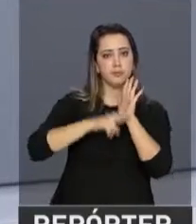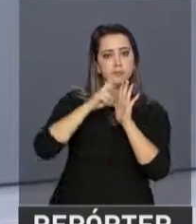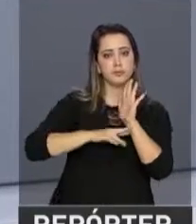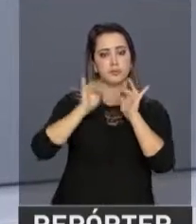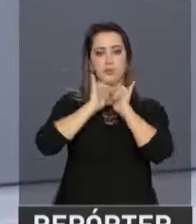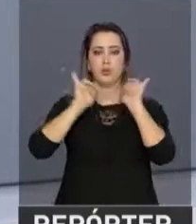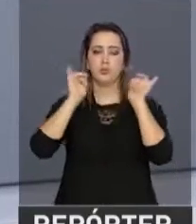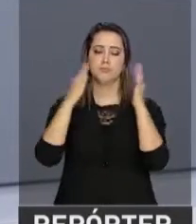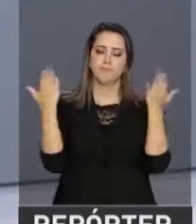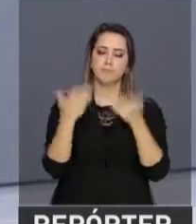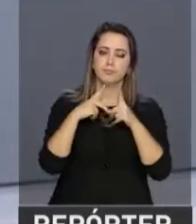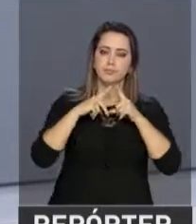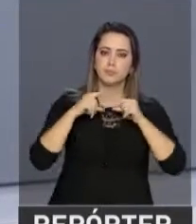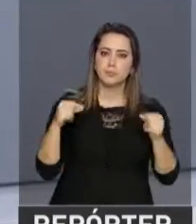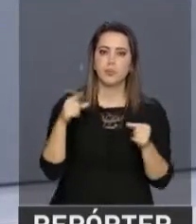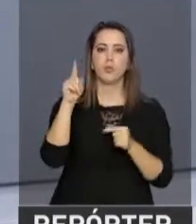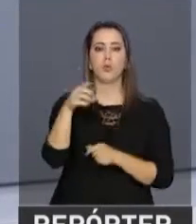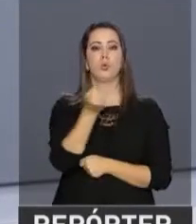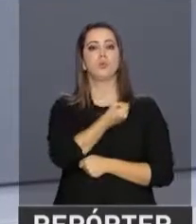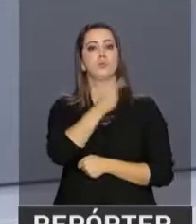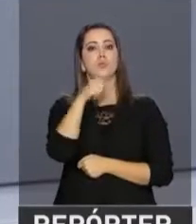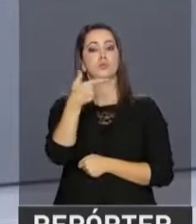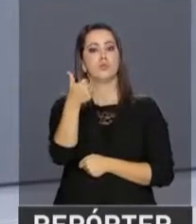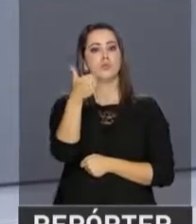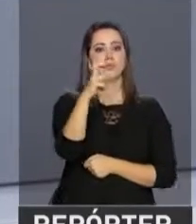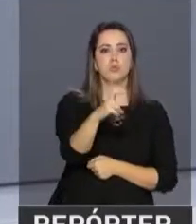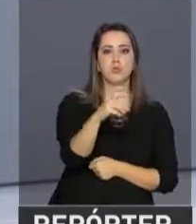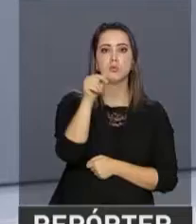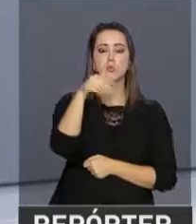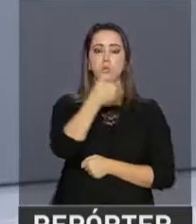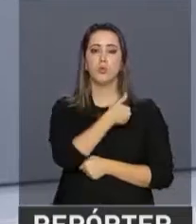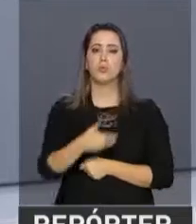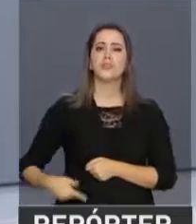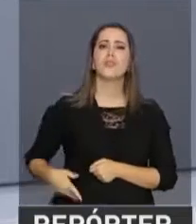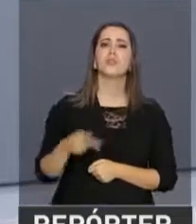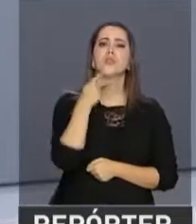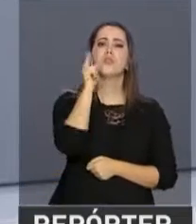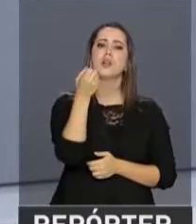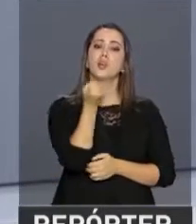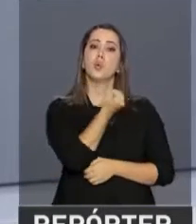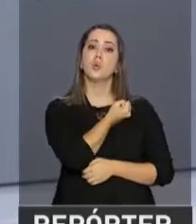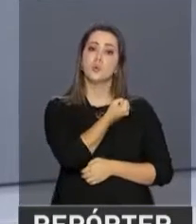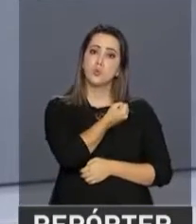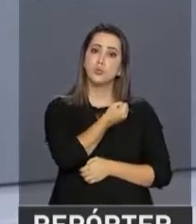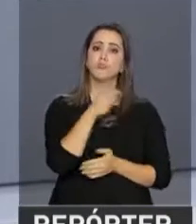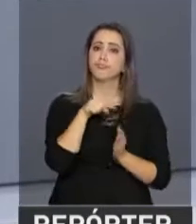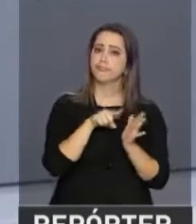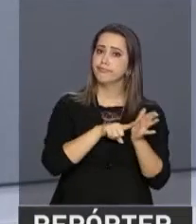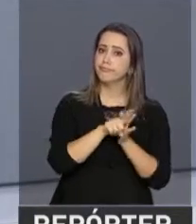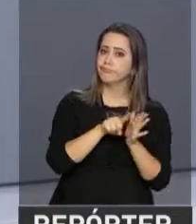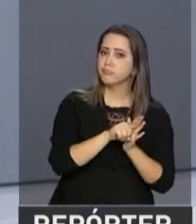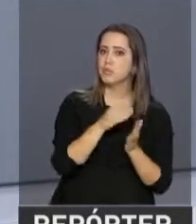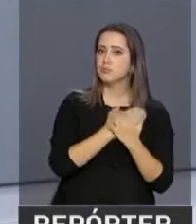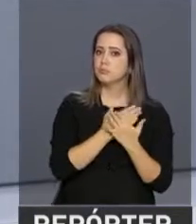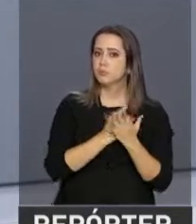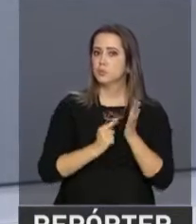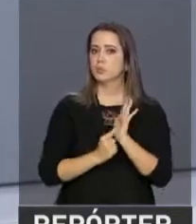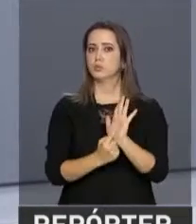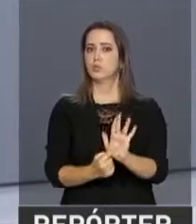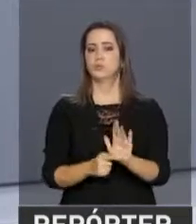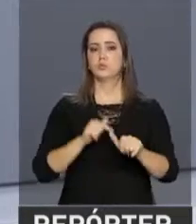em brasília os dados são de 2015 para o governo indicador permitirá o desenvolvimento de ações mais direcionadas